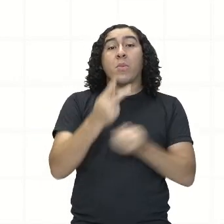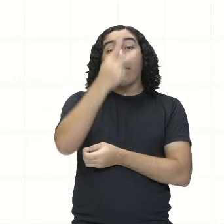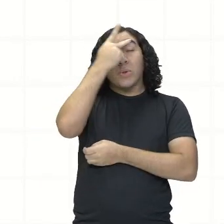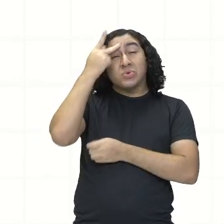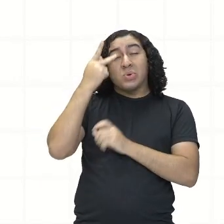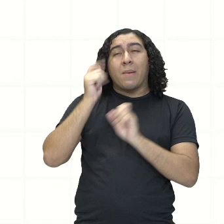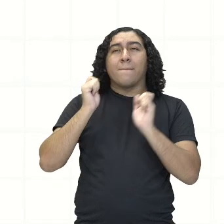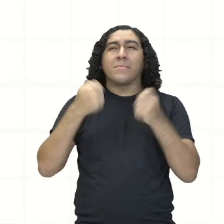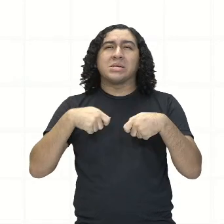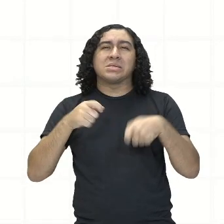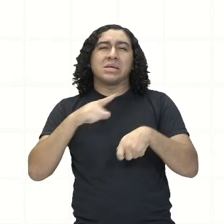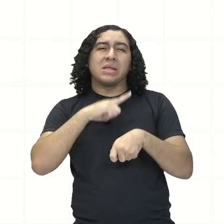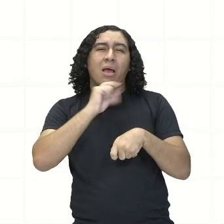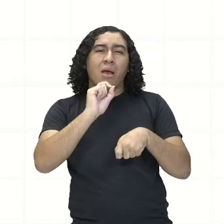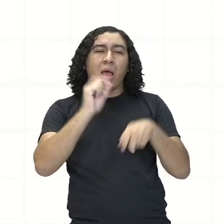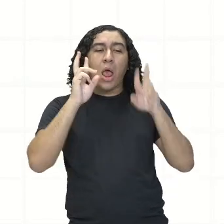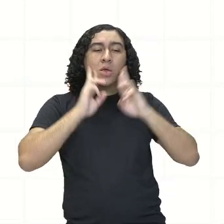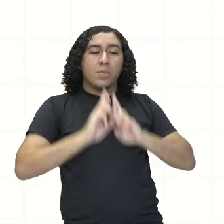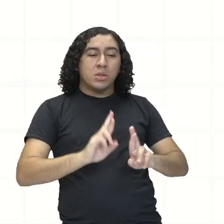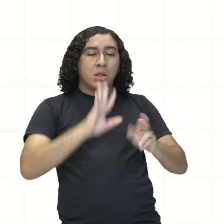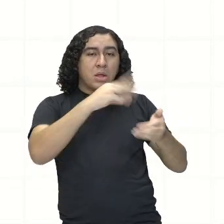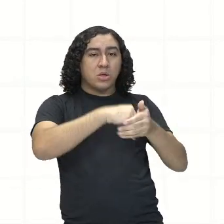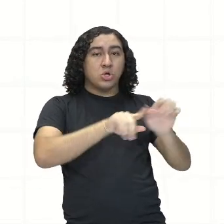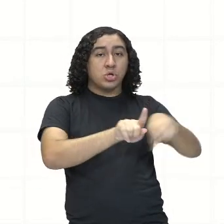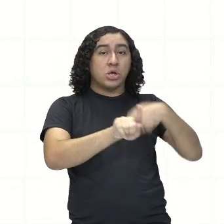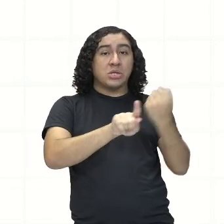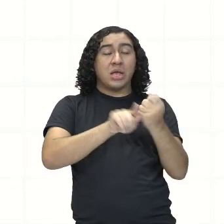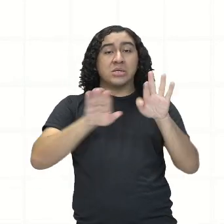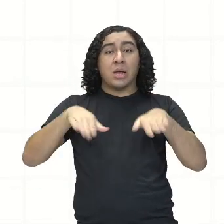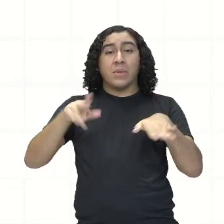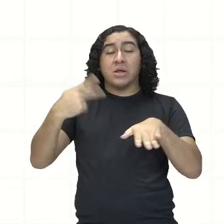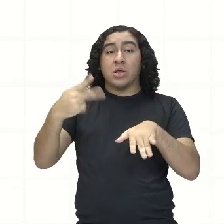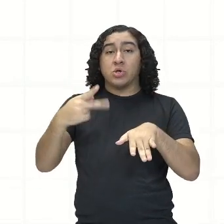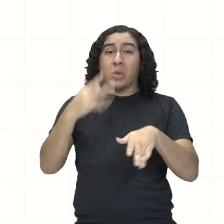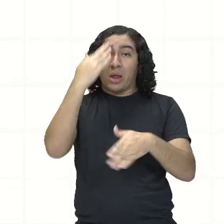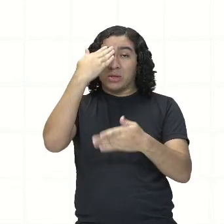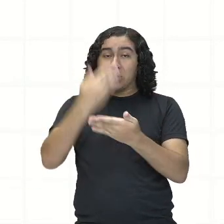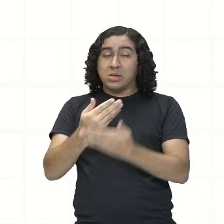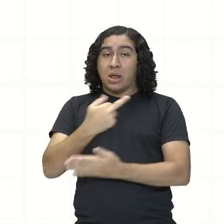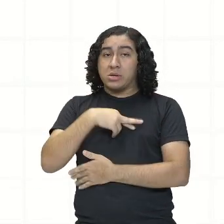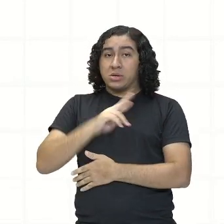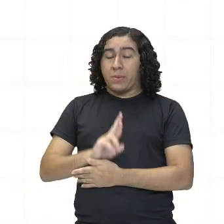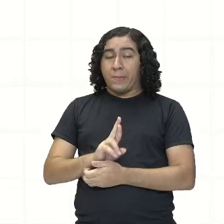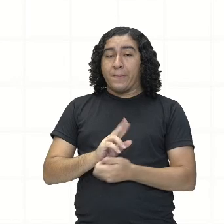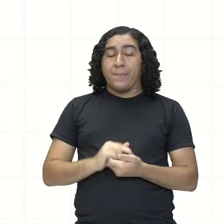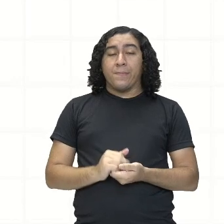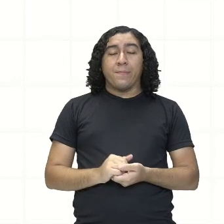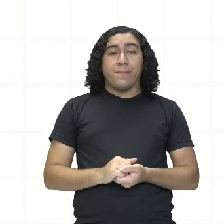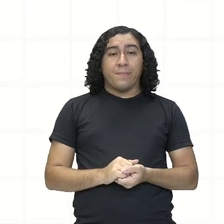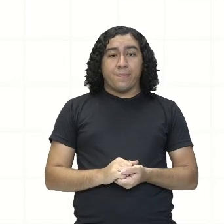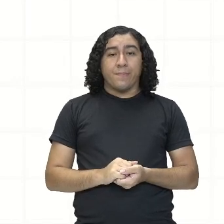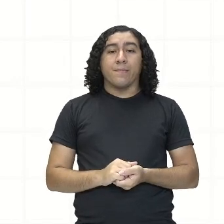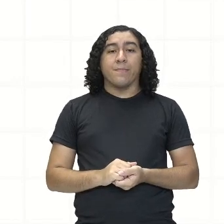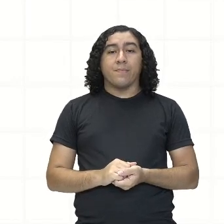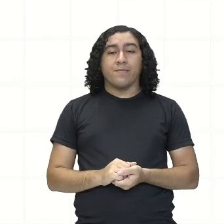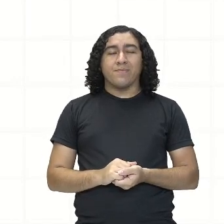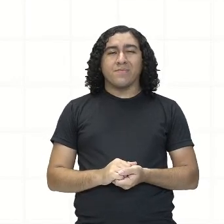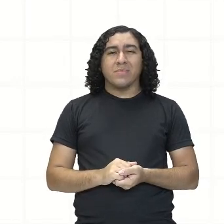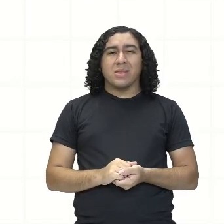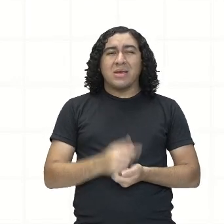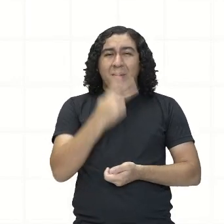ser respeitado dentro da sociedade de acordo com a sua crença religiosa. Eles se viam